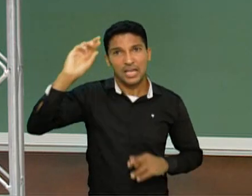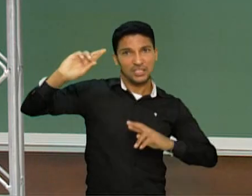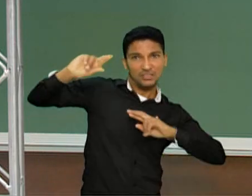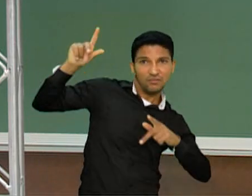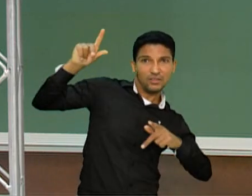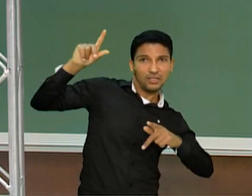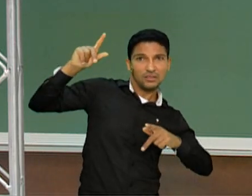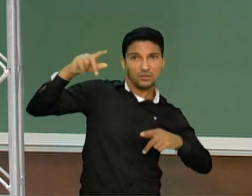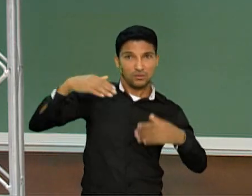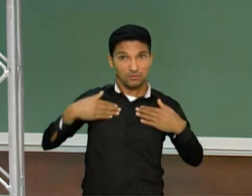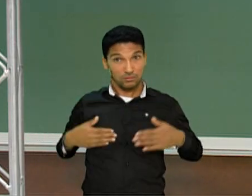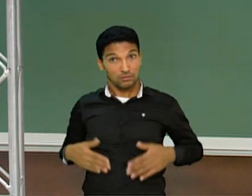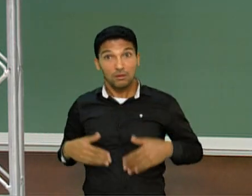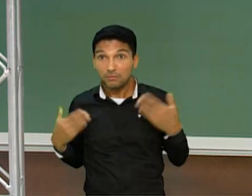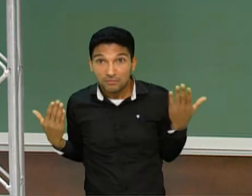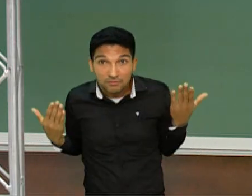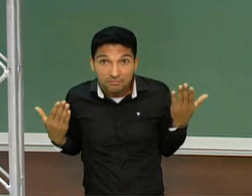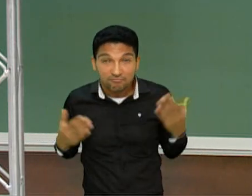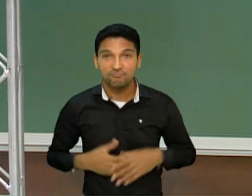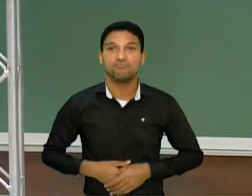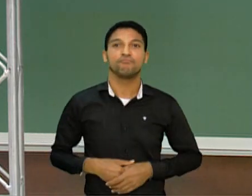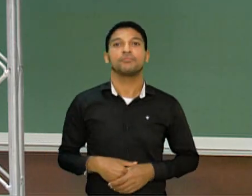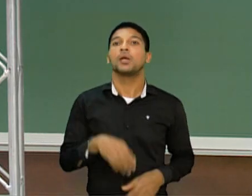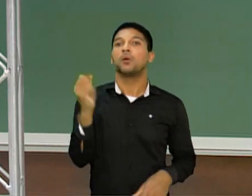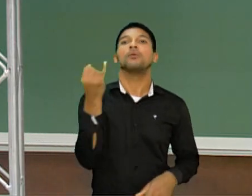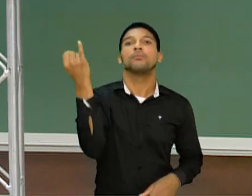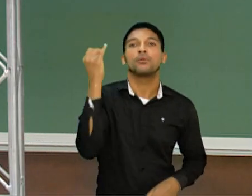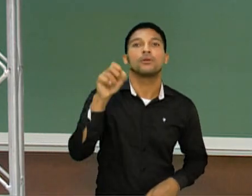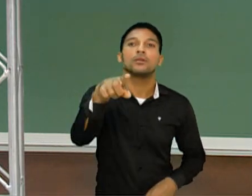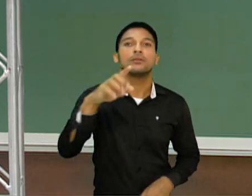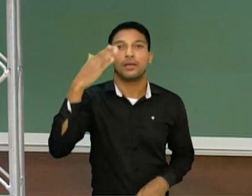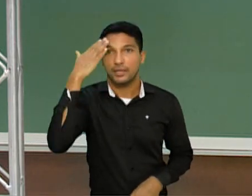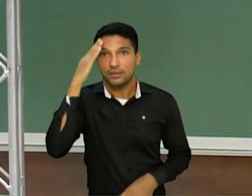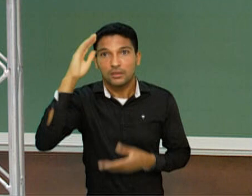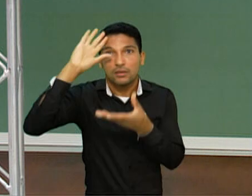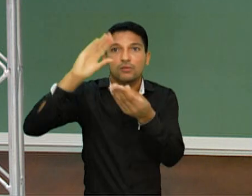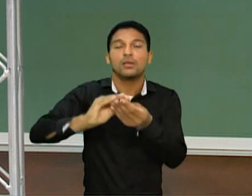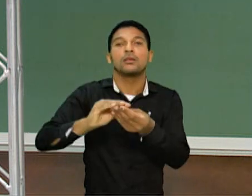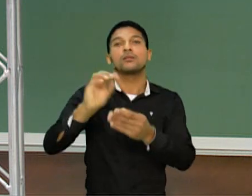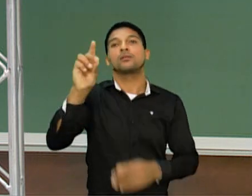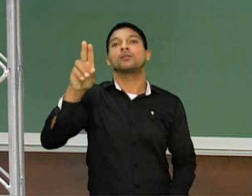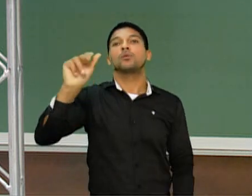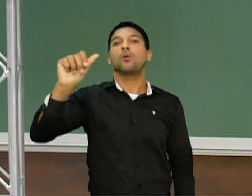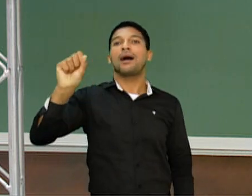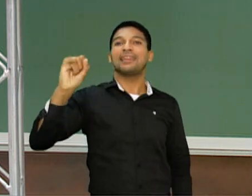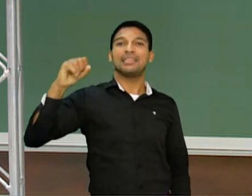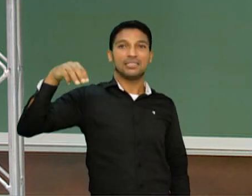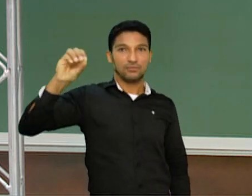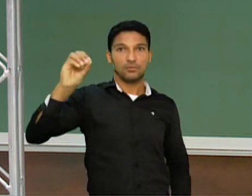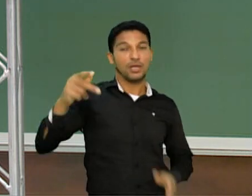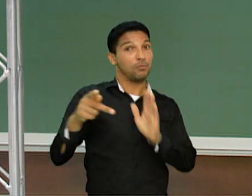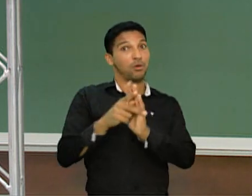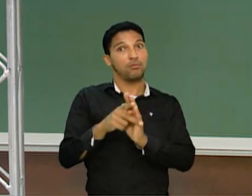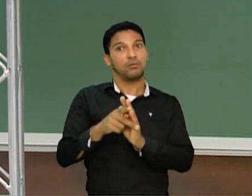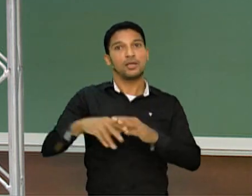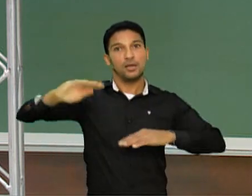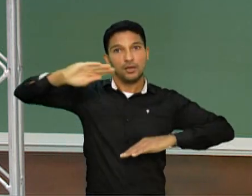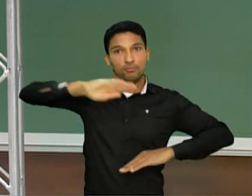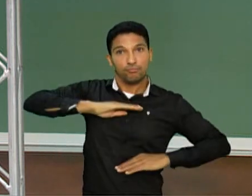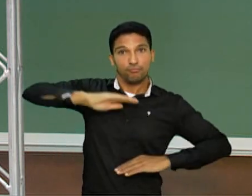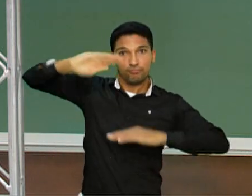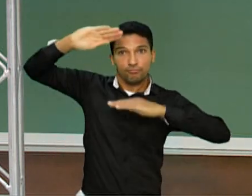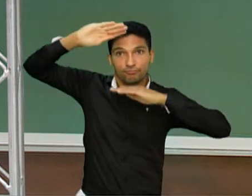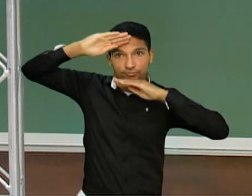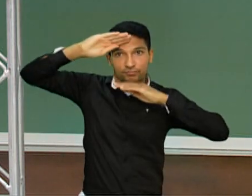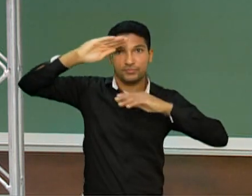ao longo da nossa história. O importante aqui é entender que esse dualismo faz com que o ser humano se entenda como um ser formado de duas